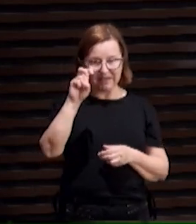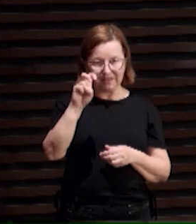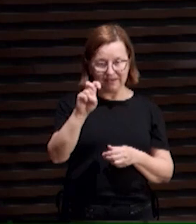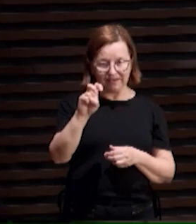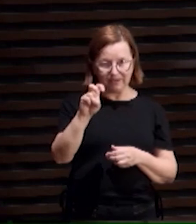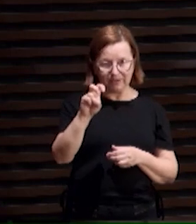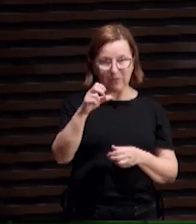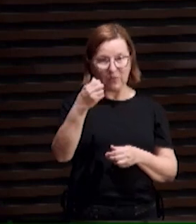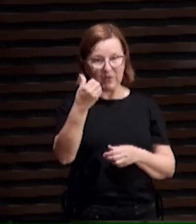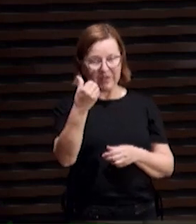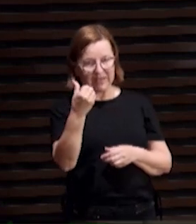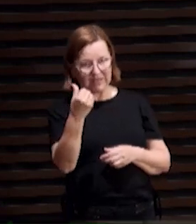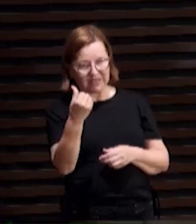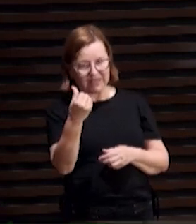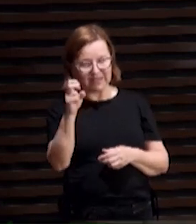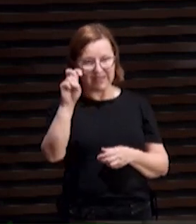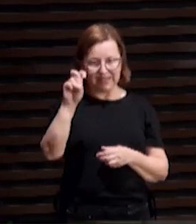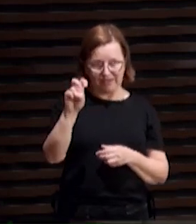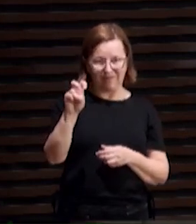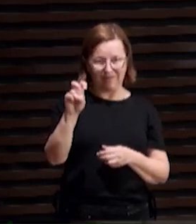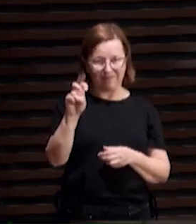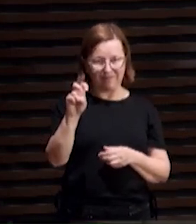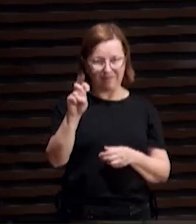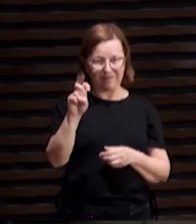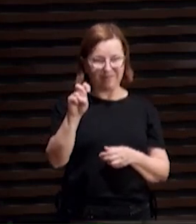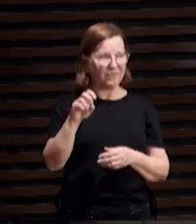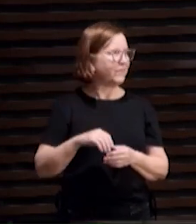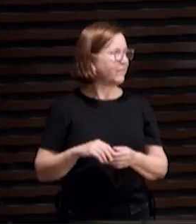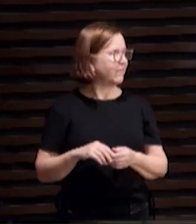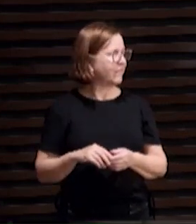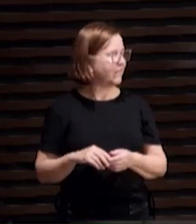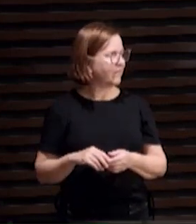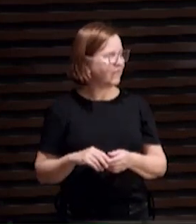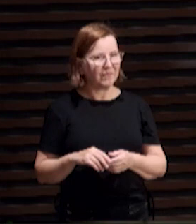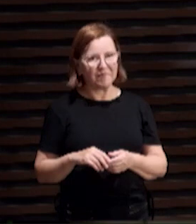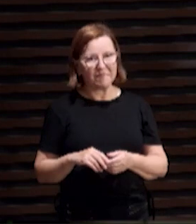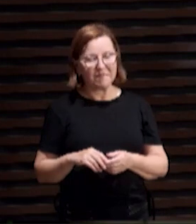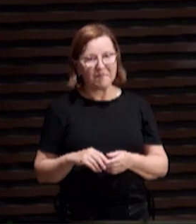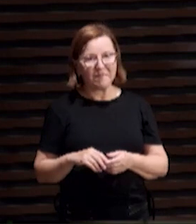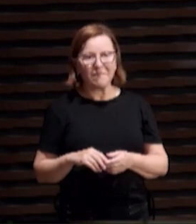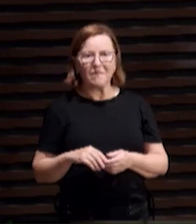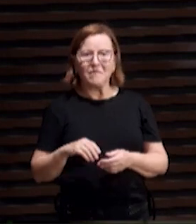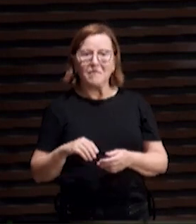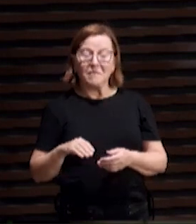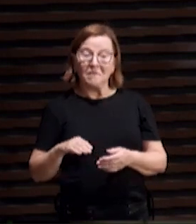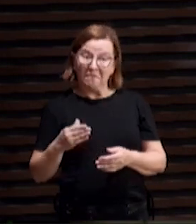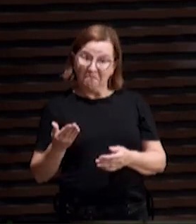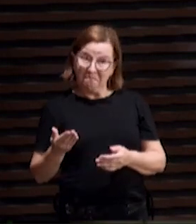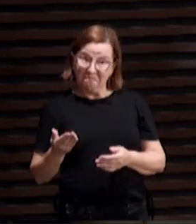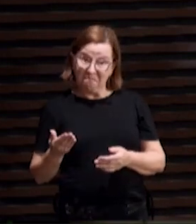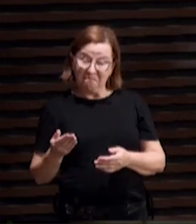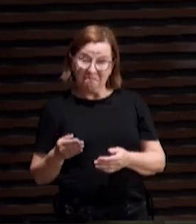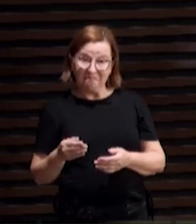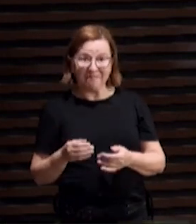Vav, 6. Re, 5. Será que é a assinatura do Senhor na vida?